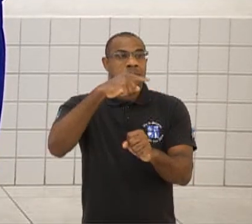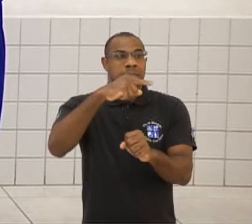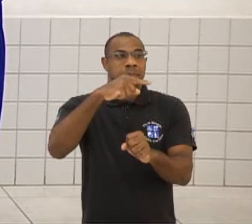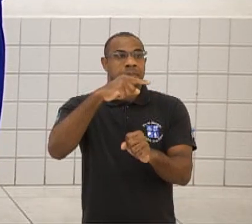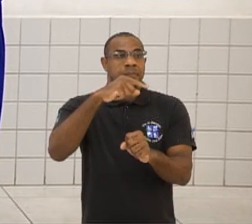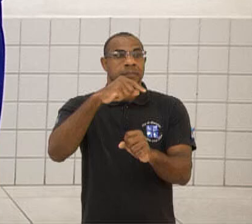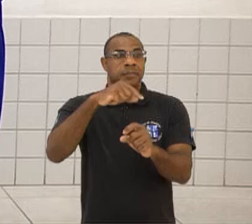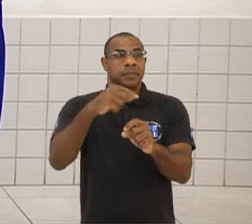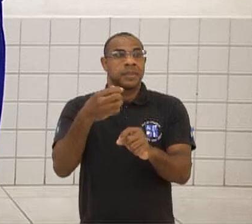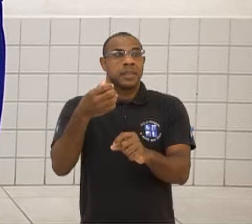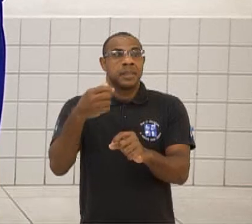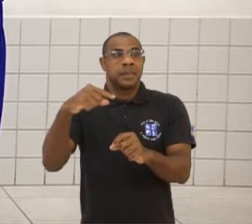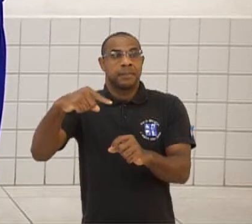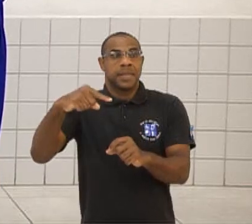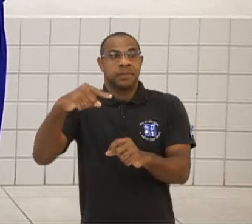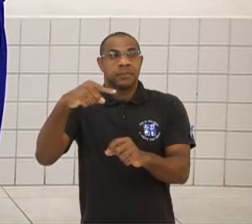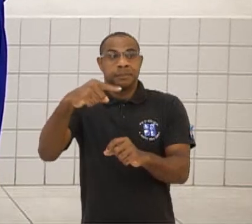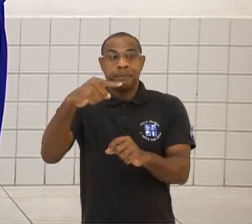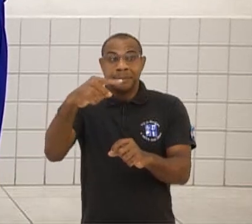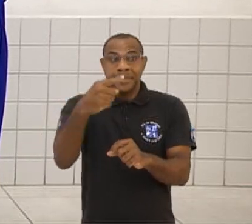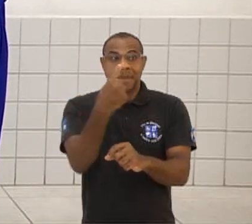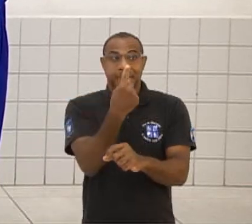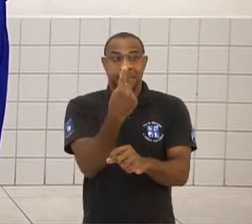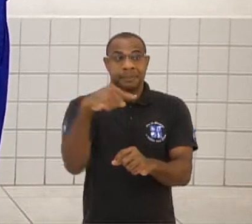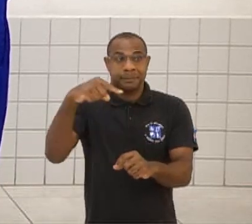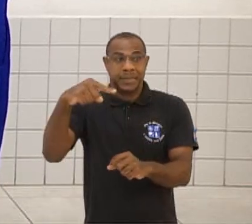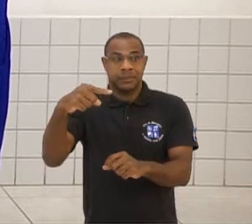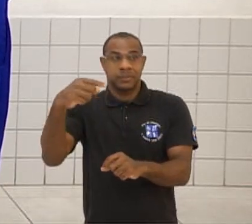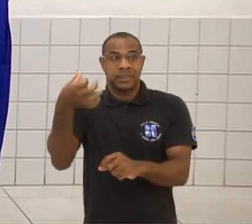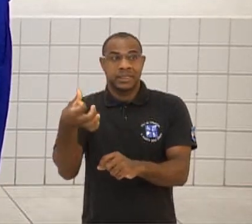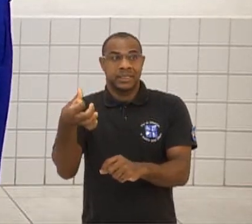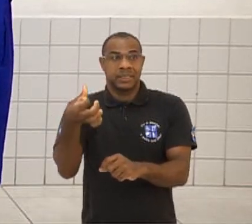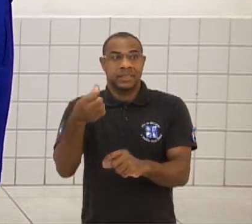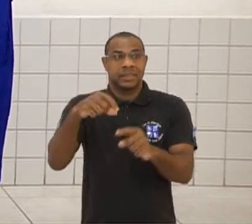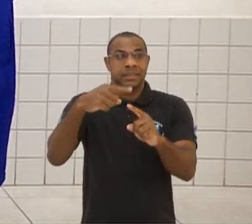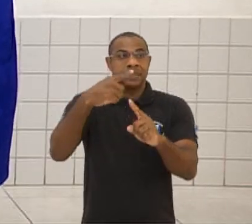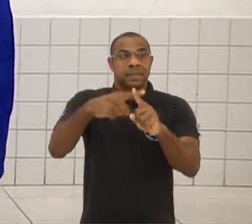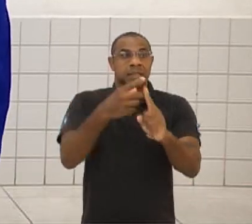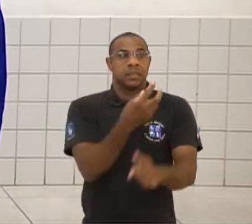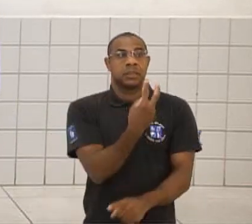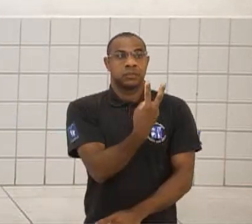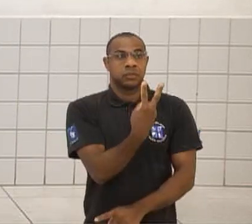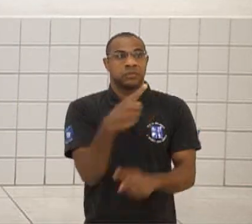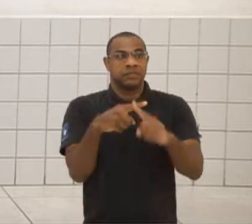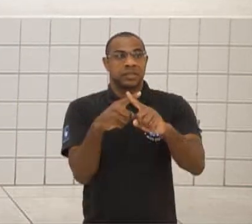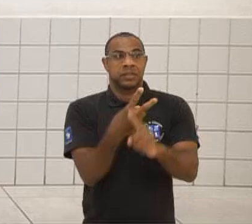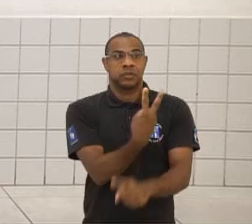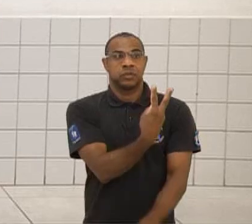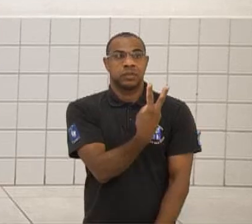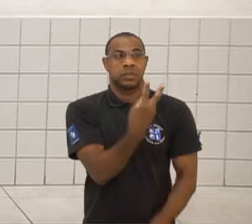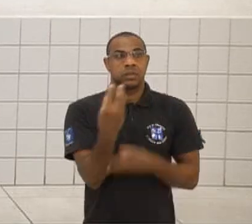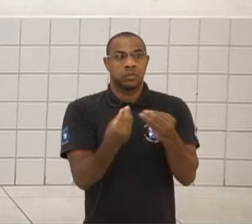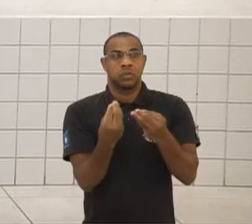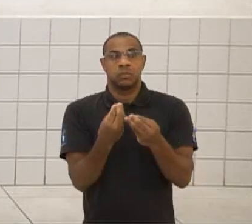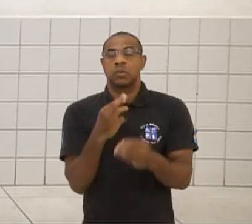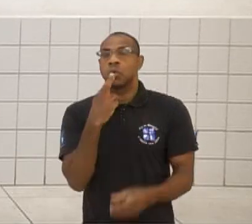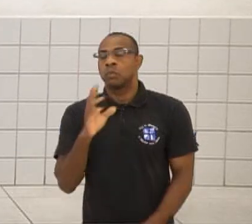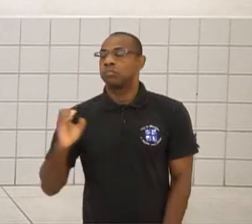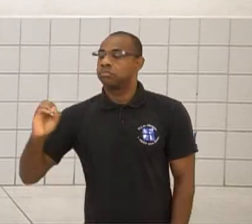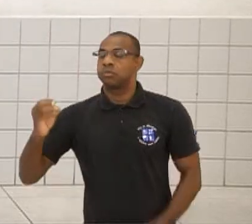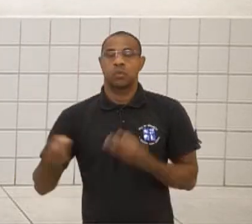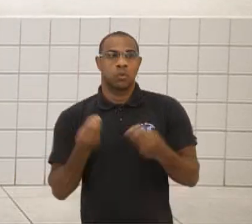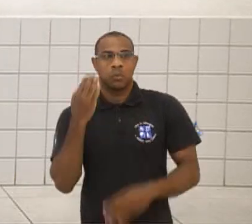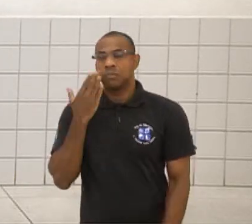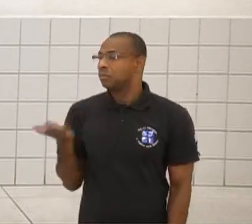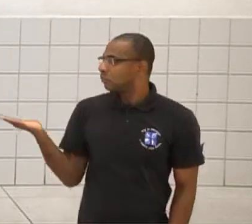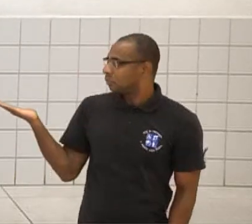menos 6 mais 2, né? No caso, 6 menos 2, qual o número que fecharia 0 ali, tá? Certo?